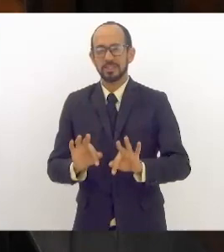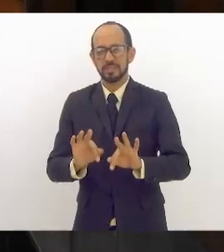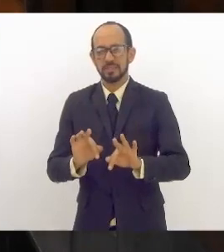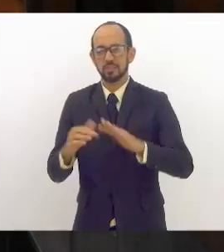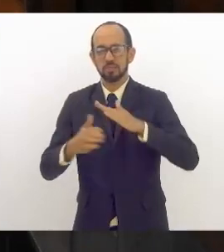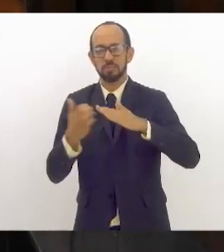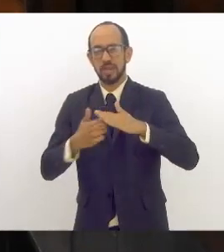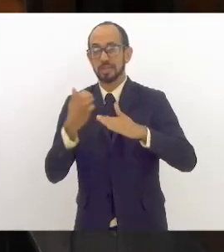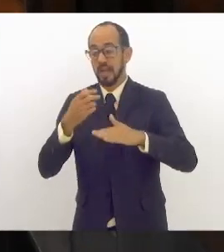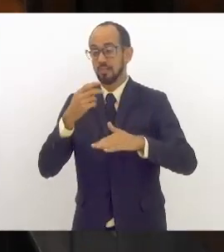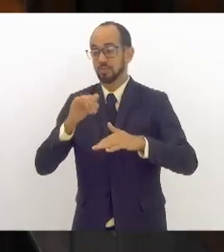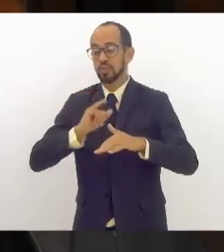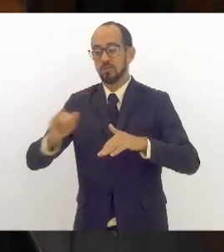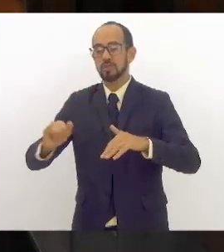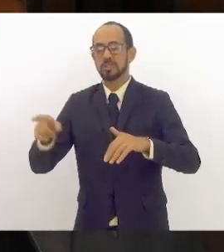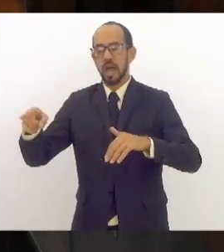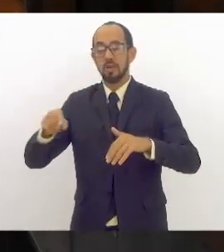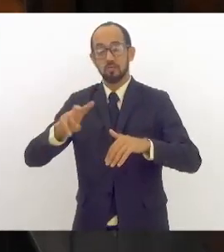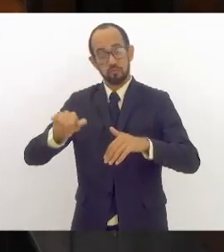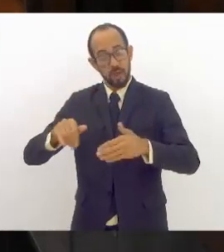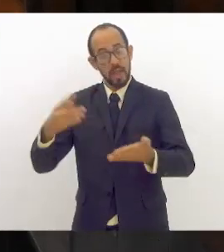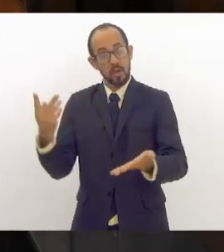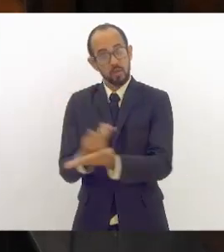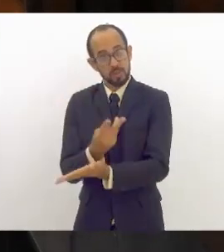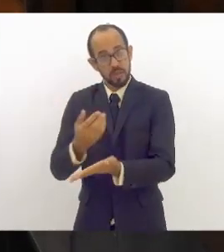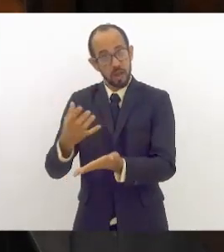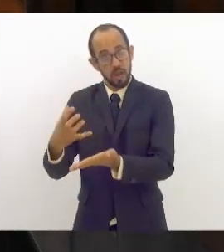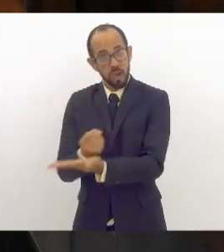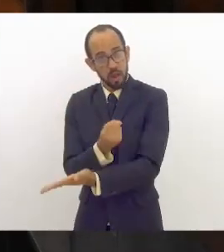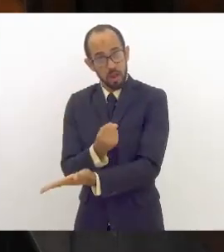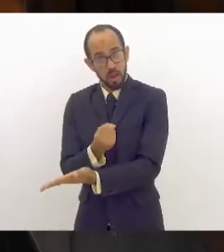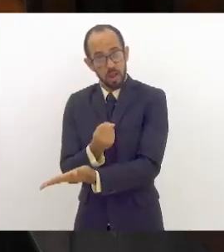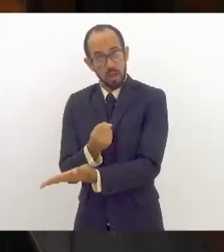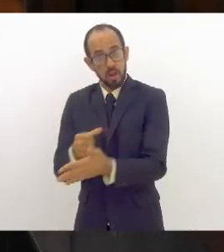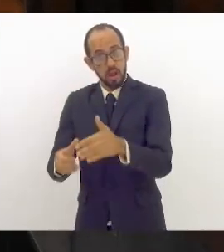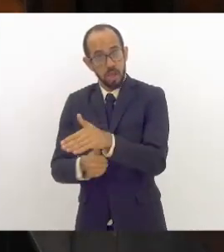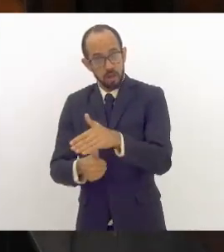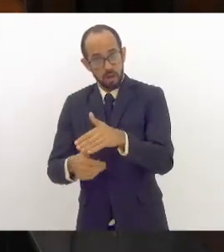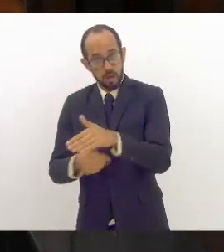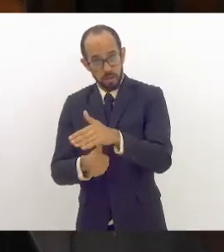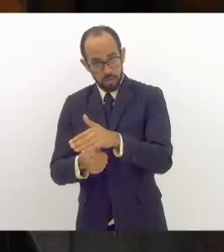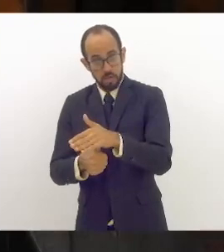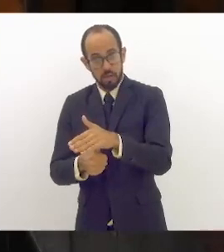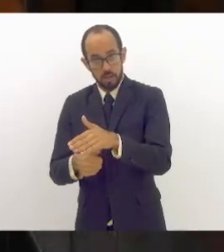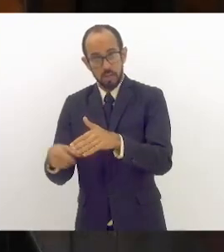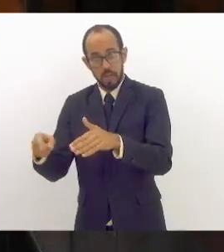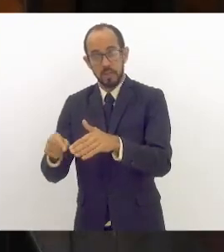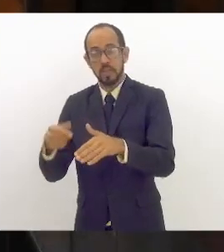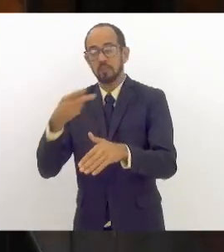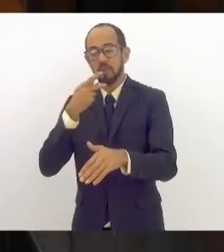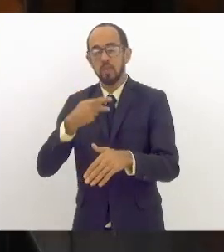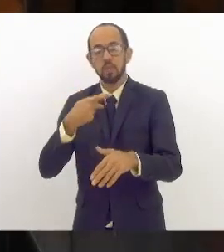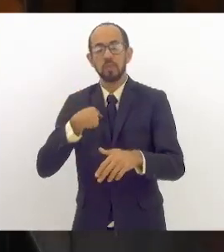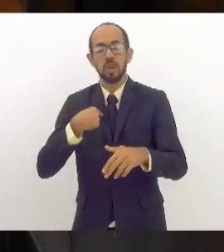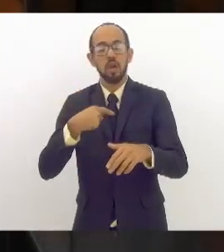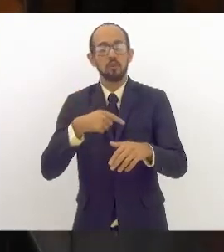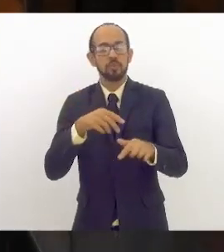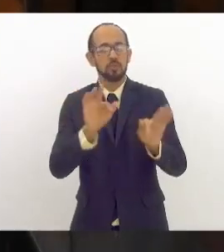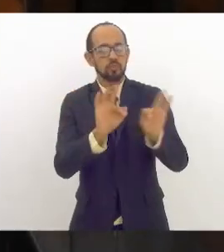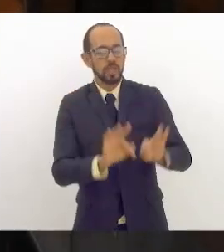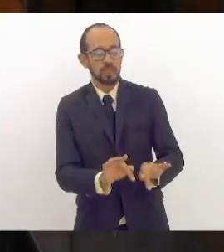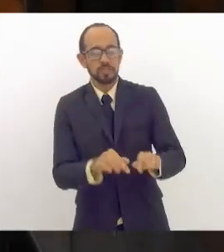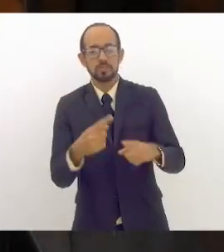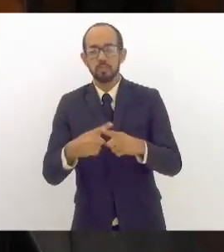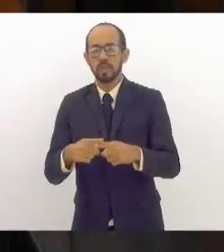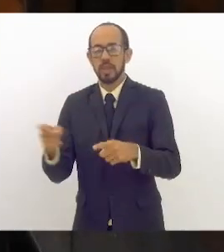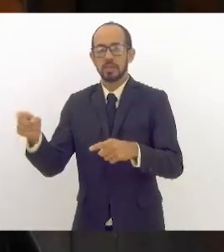e fico muito feliz do deputado da deputada fala assim e então vamos tirar isso de pauta urgentemente Esse é